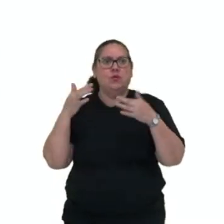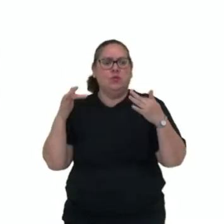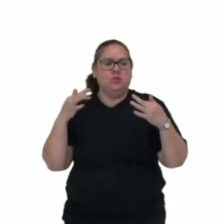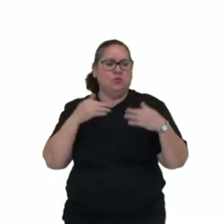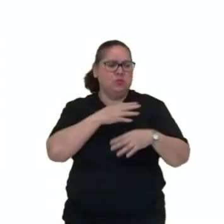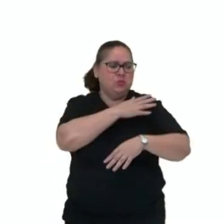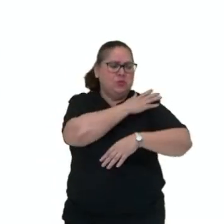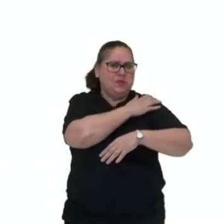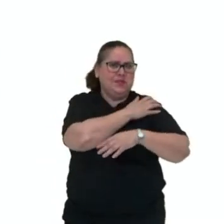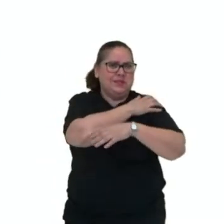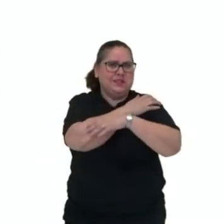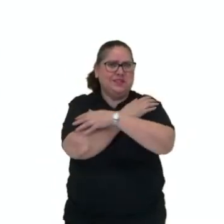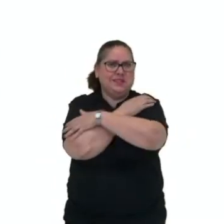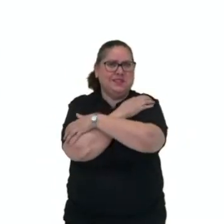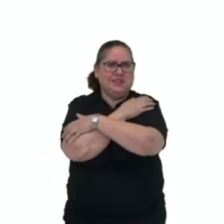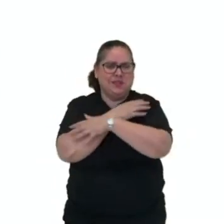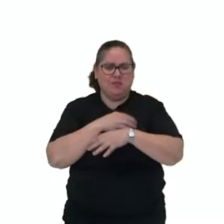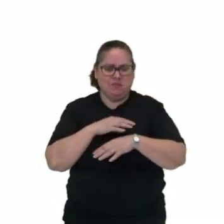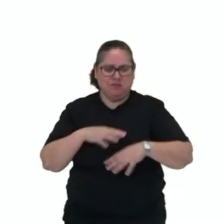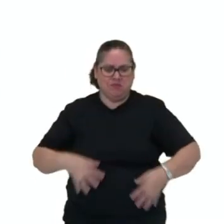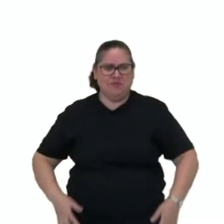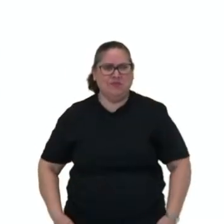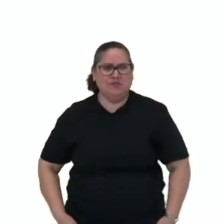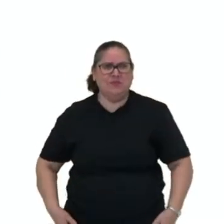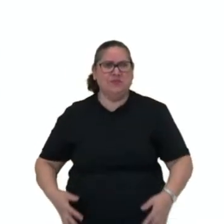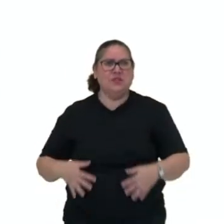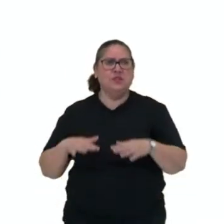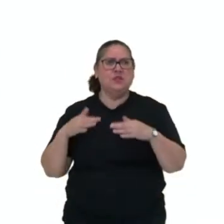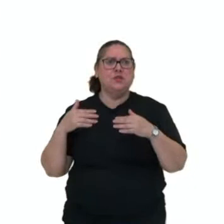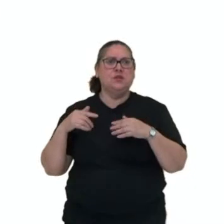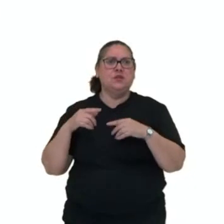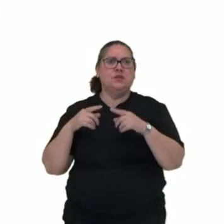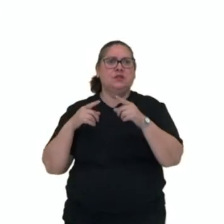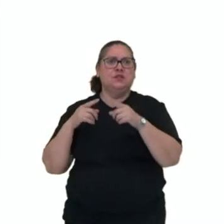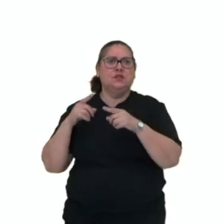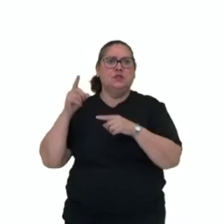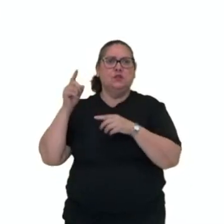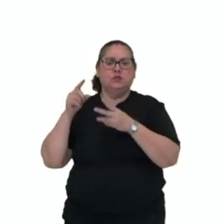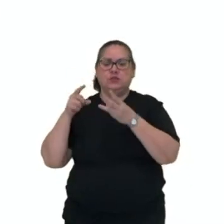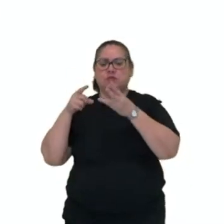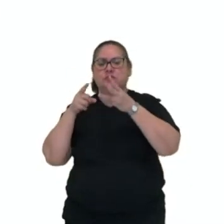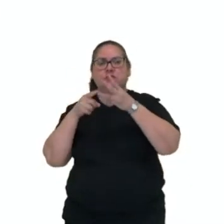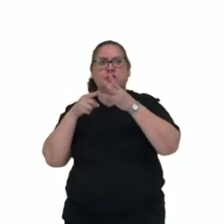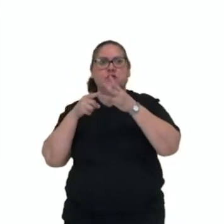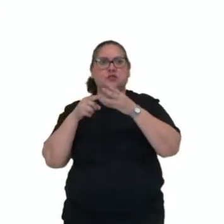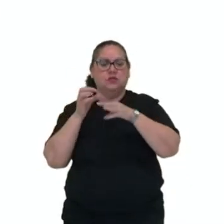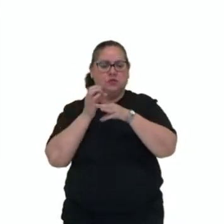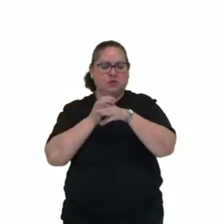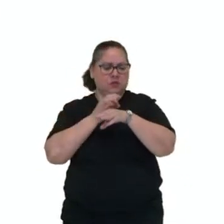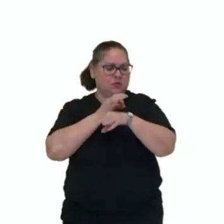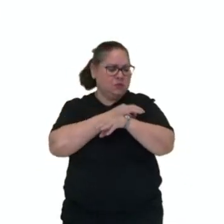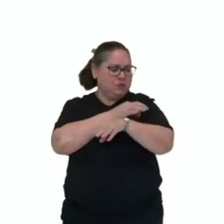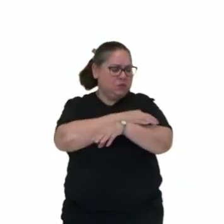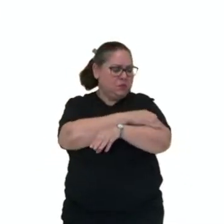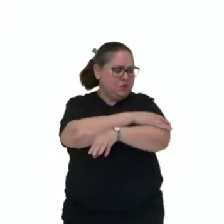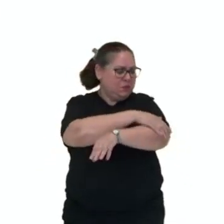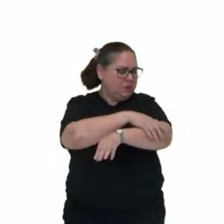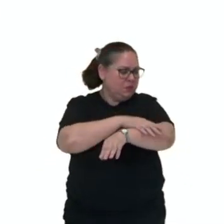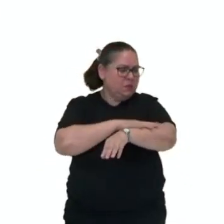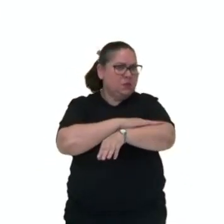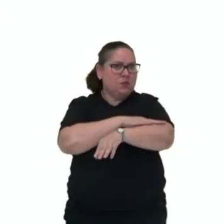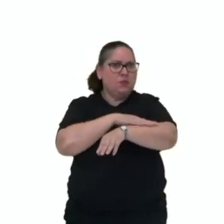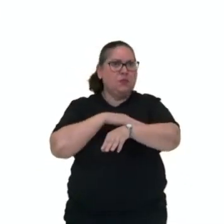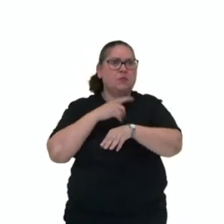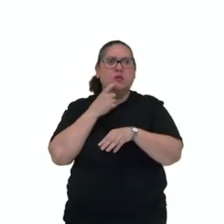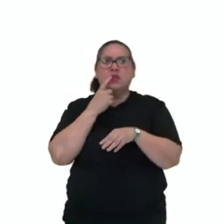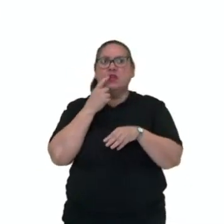nas articulações. A professora citou o exemplo da minha mamãe. Zika, manchas vermelhas na pele